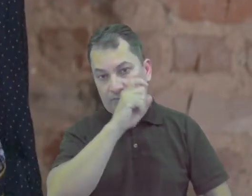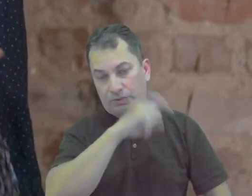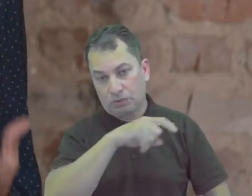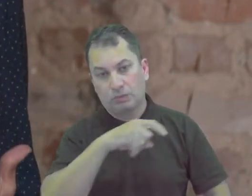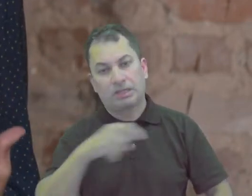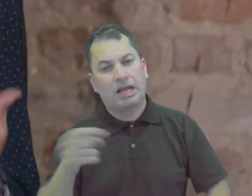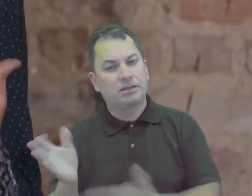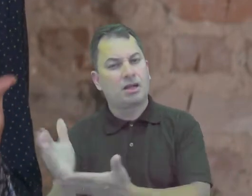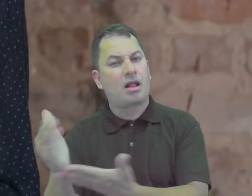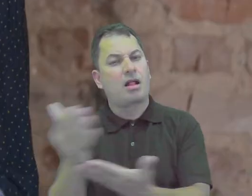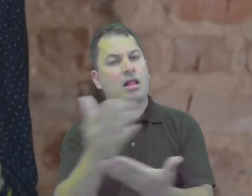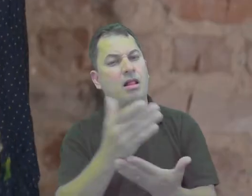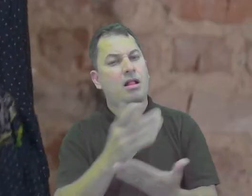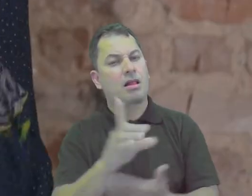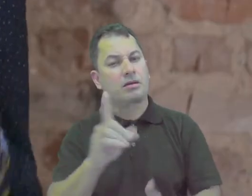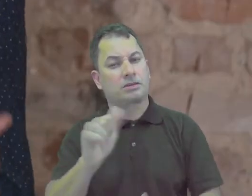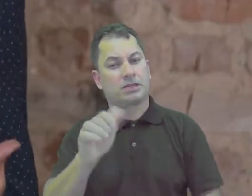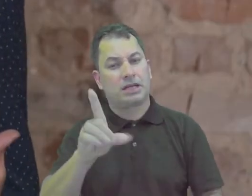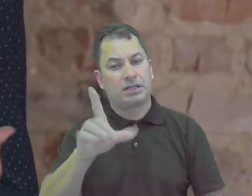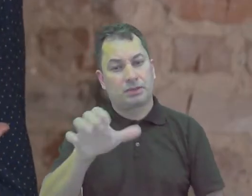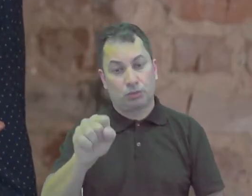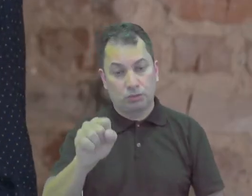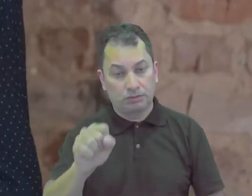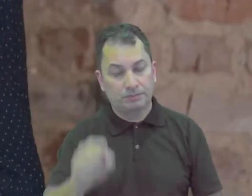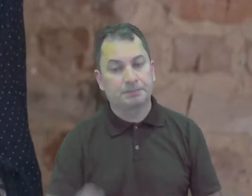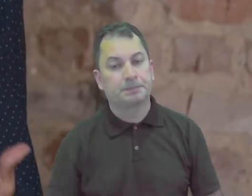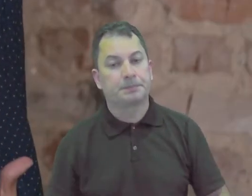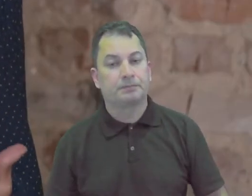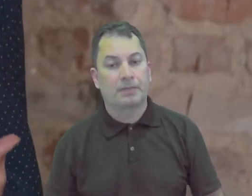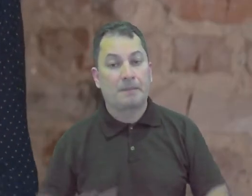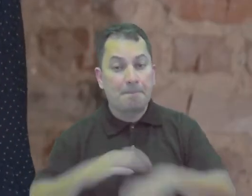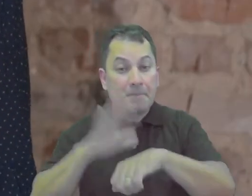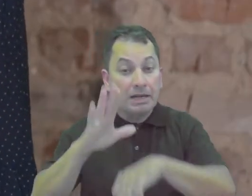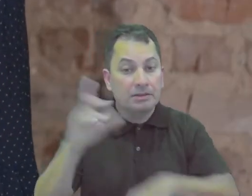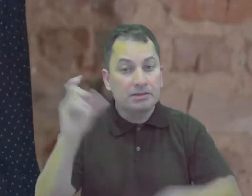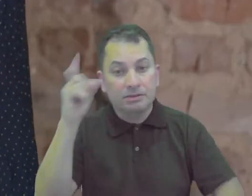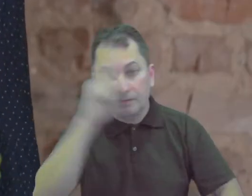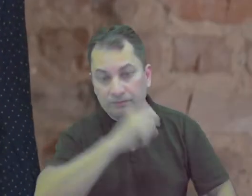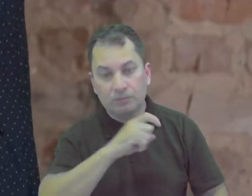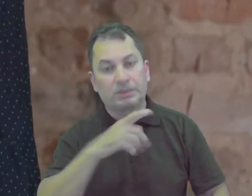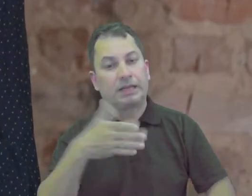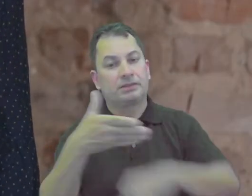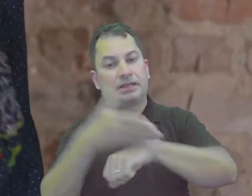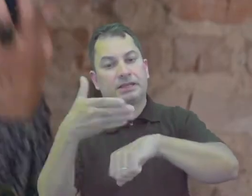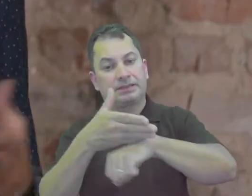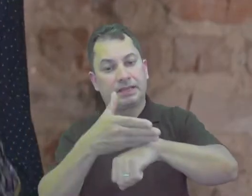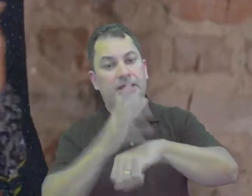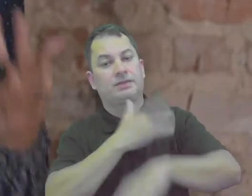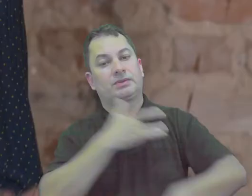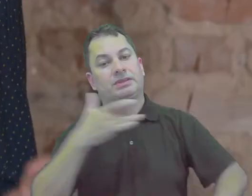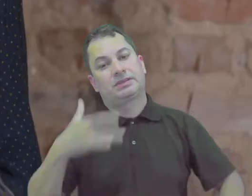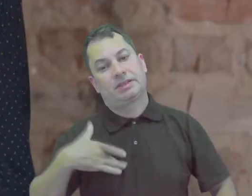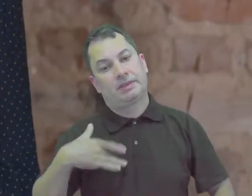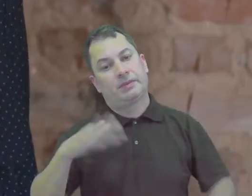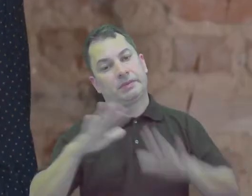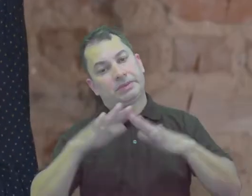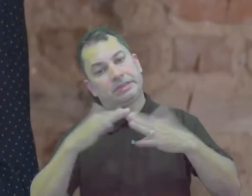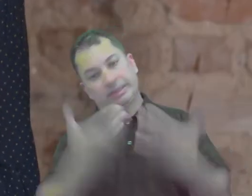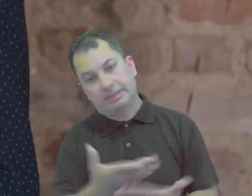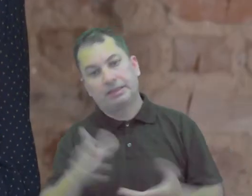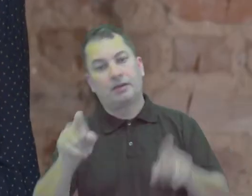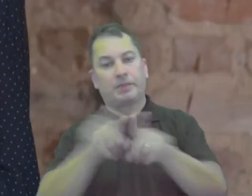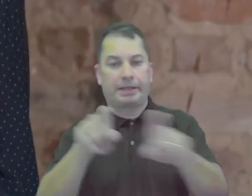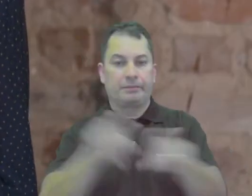dados capturados, né? Tem mais dificuldade de acesso à saúde, né? E então vai ter mais dificuldade